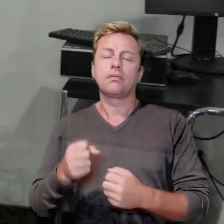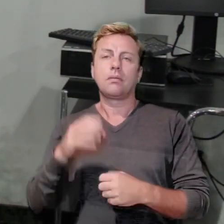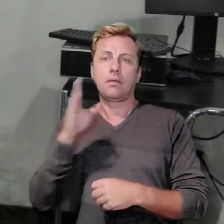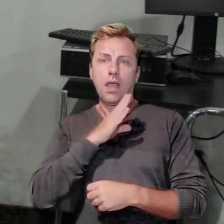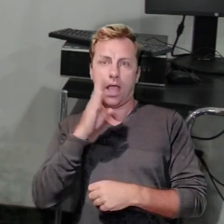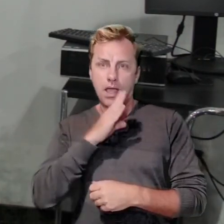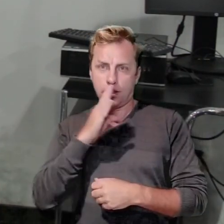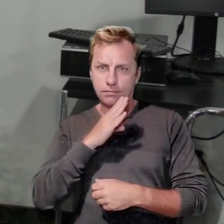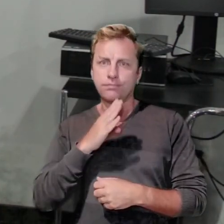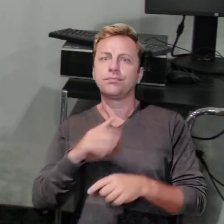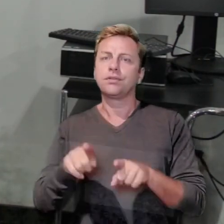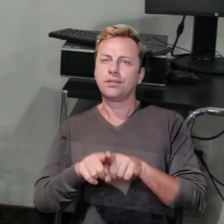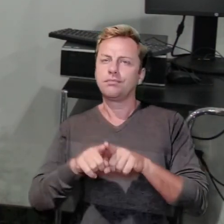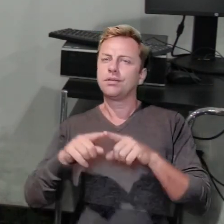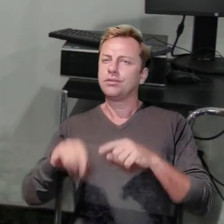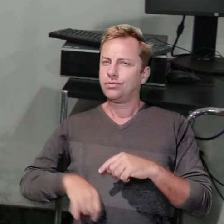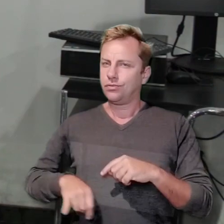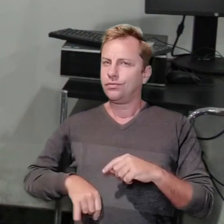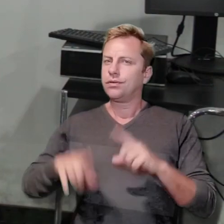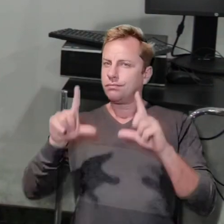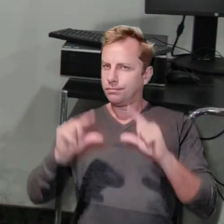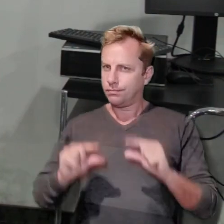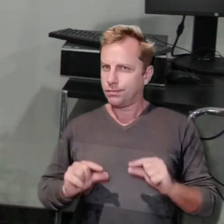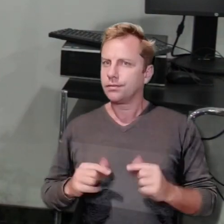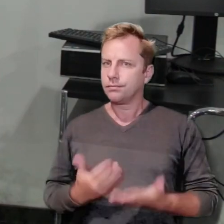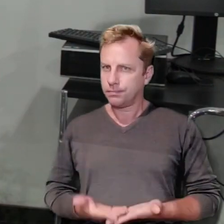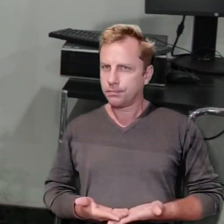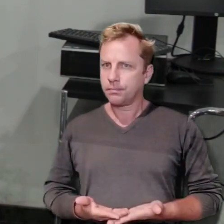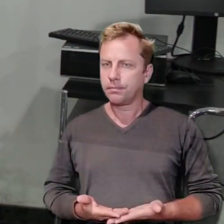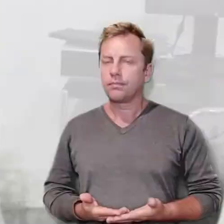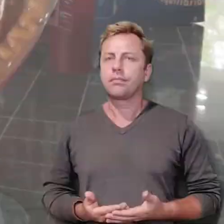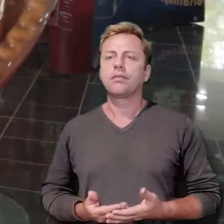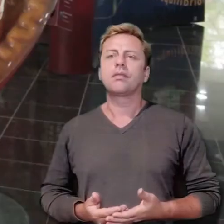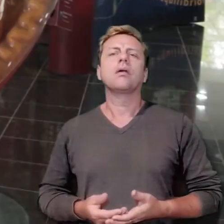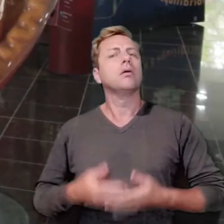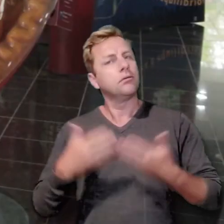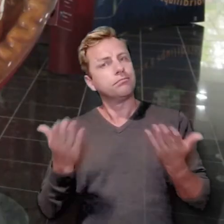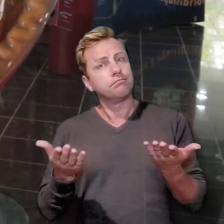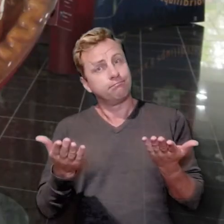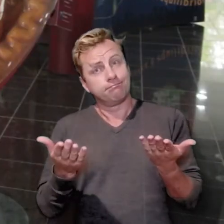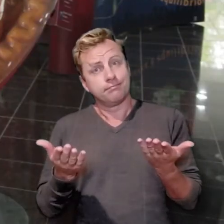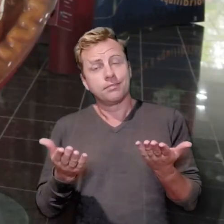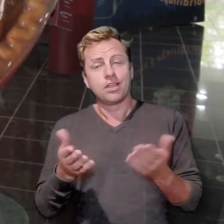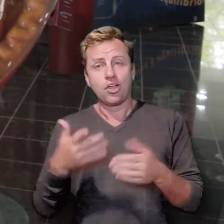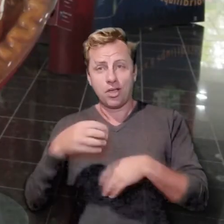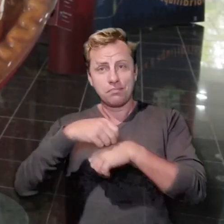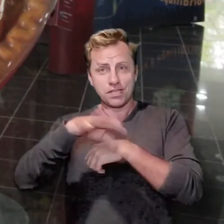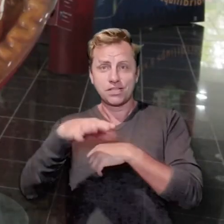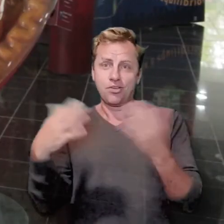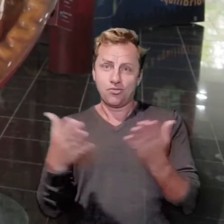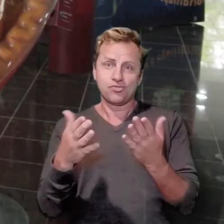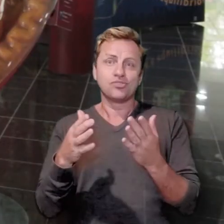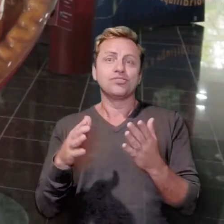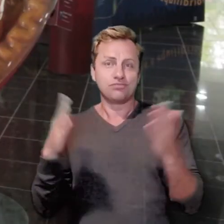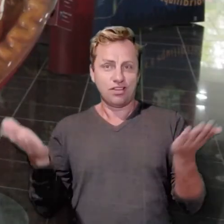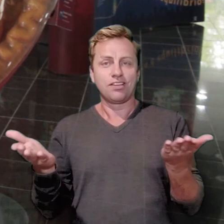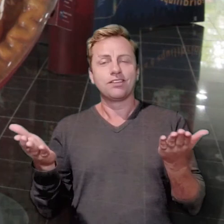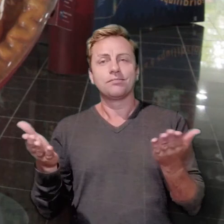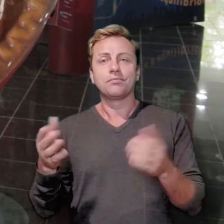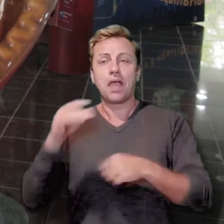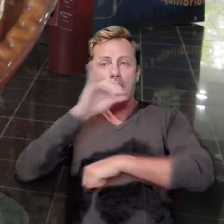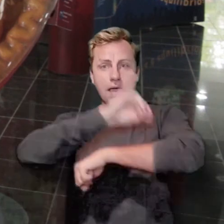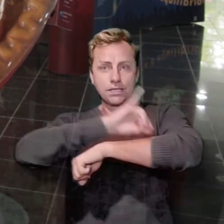mais rápida e menos dolorosa também. Muito bem, meus amigos, a mensagem de hoje era